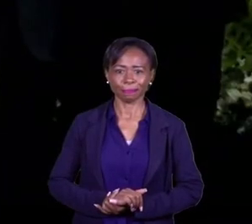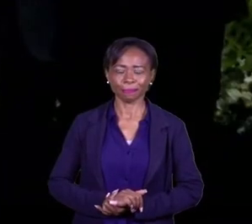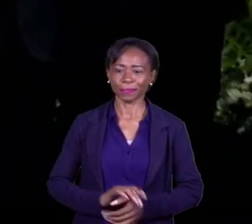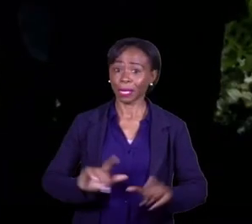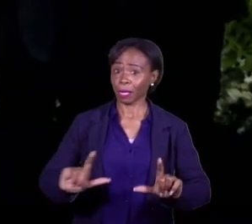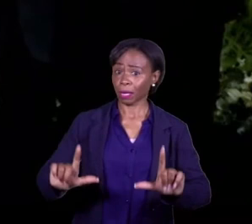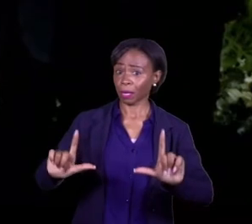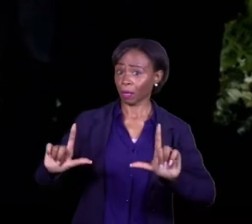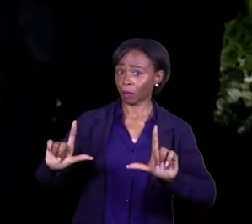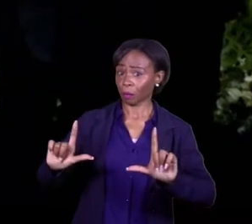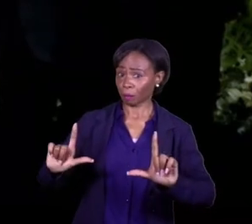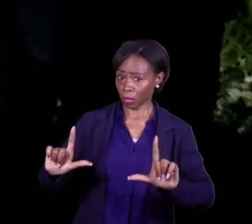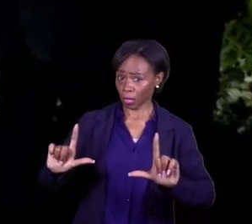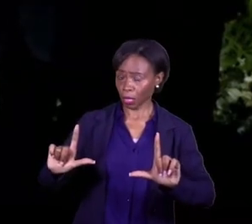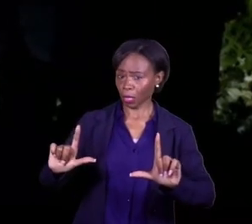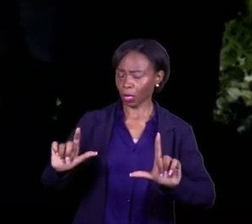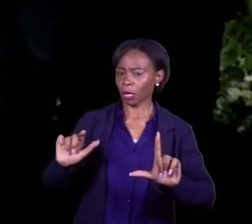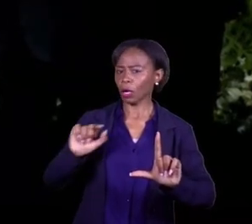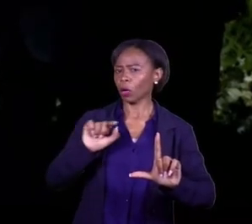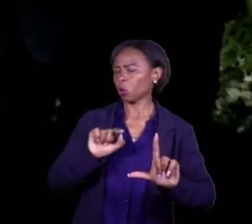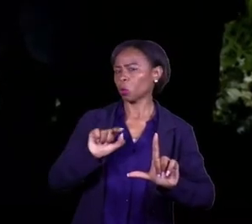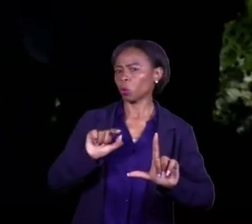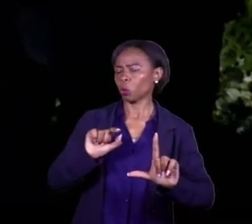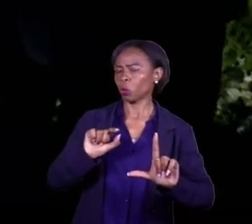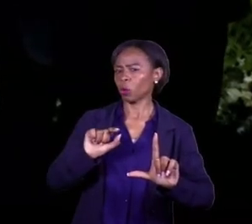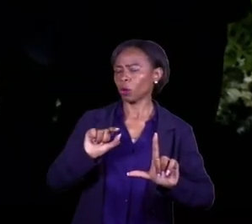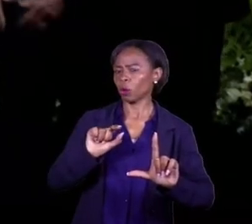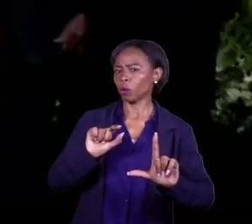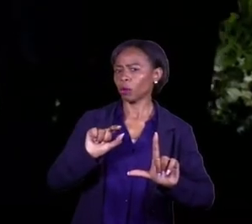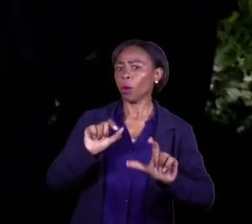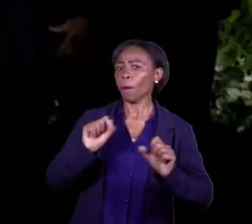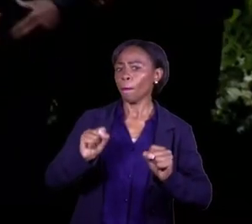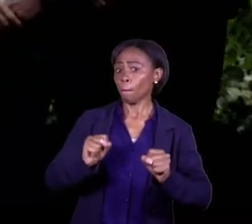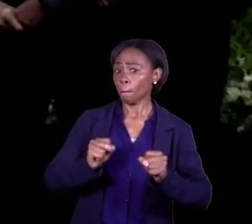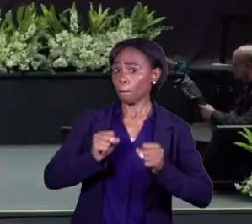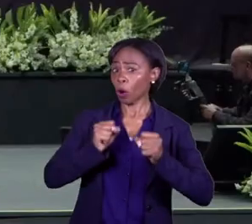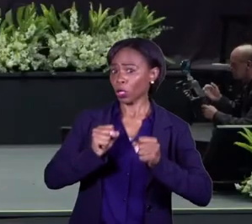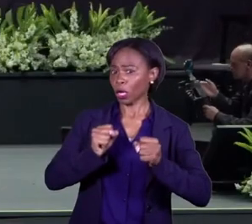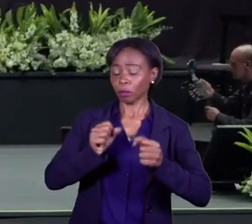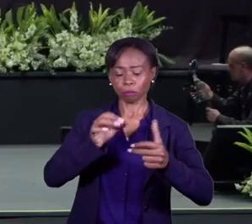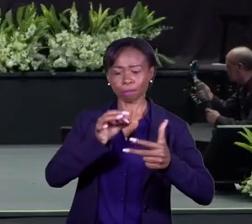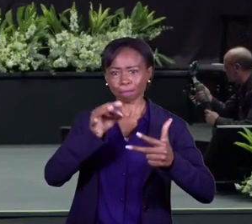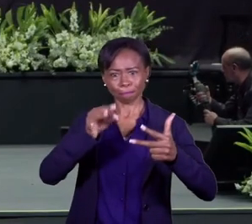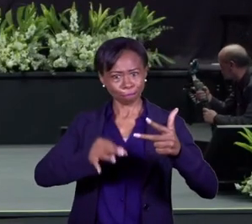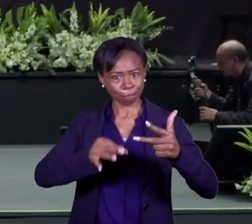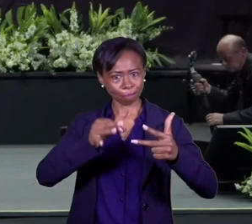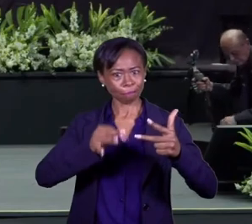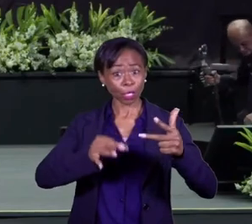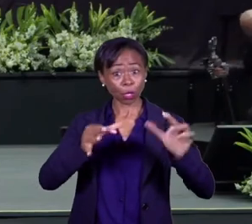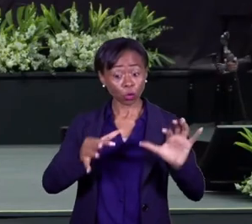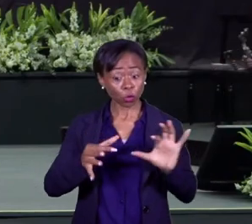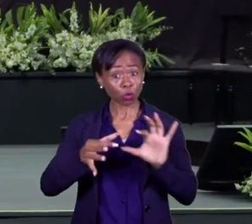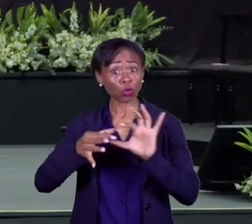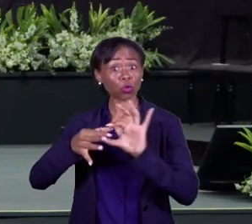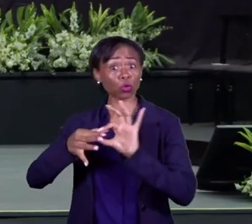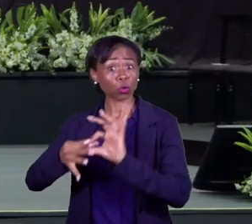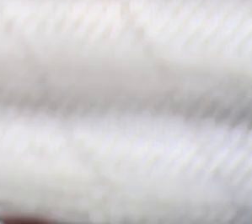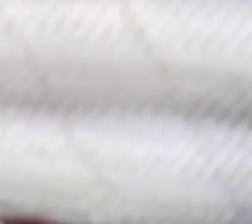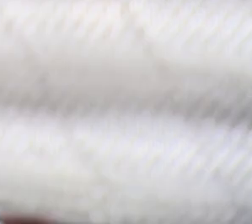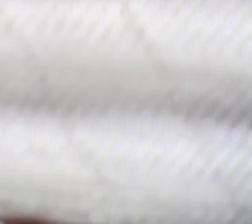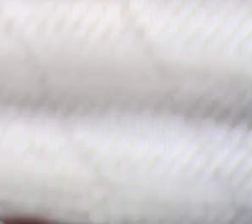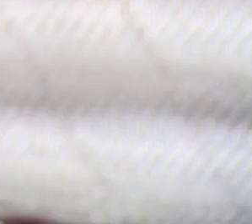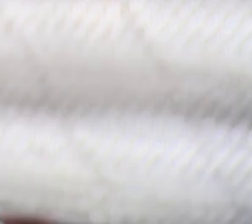sobre 14 unidades da Federação e quase Metade dos Municípios brasileiros o que que vale a oitenta por cento do território